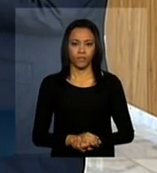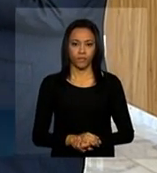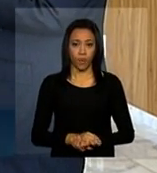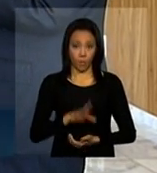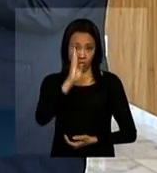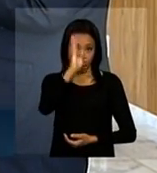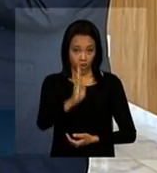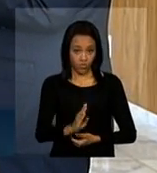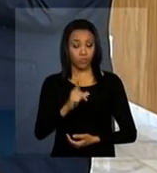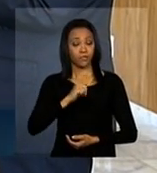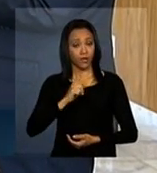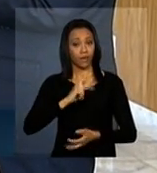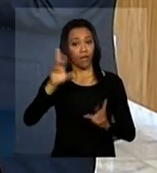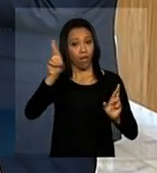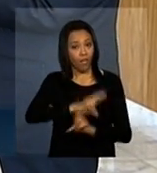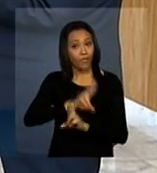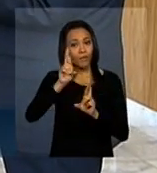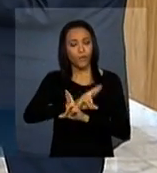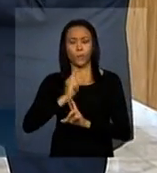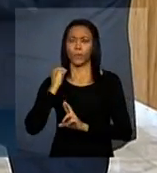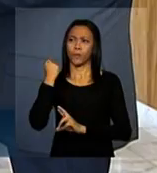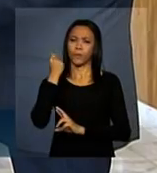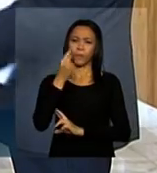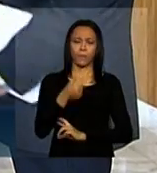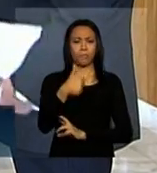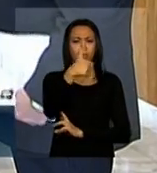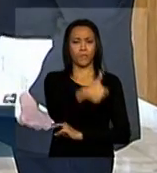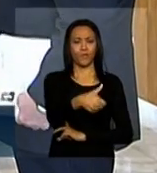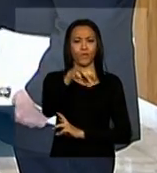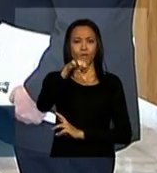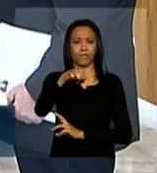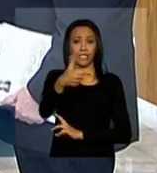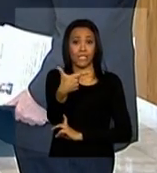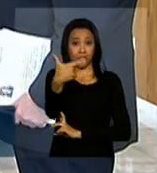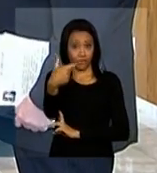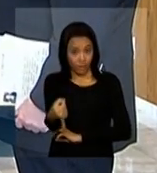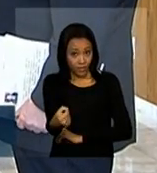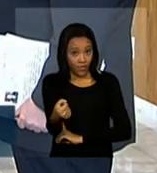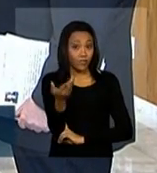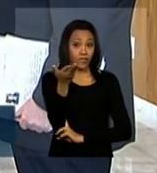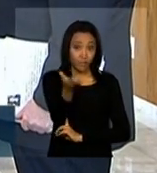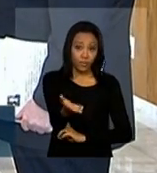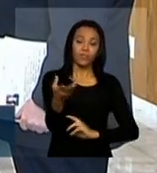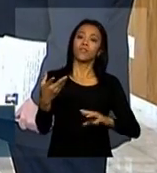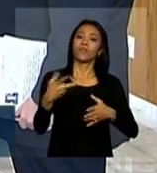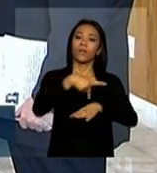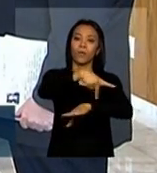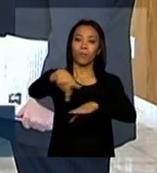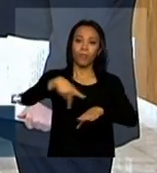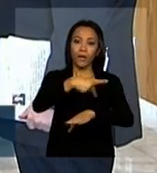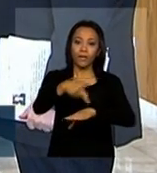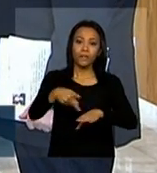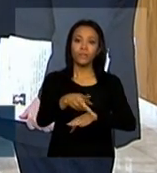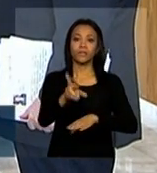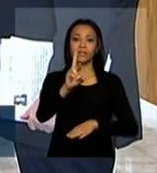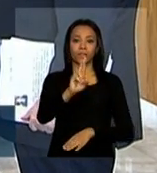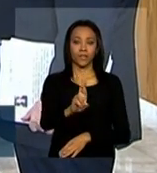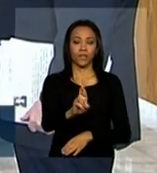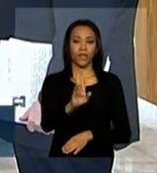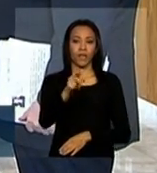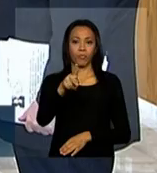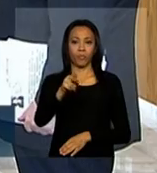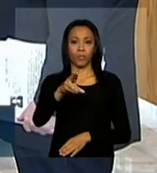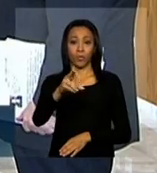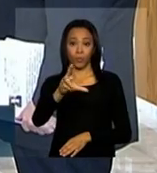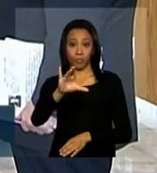O Brasil tem relações desde 1920 com a então Tchecoslováquia. O Brasil